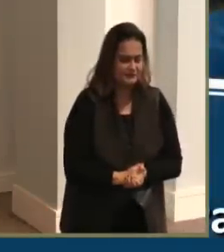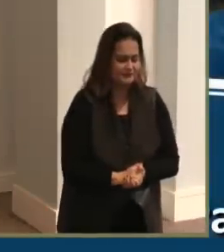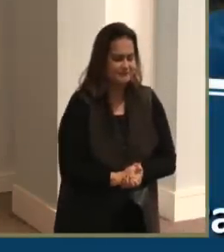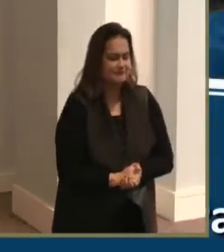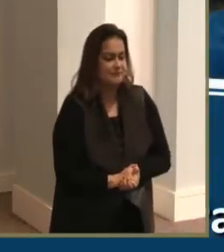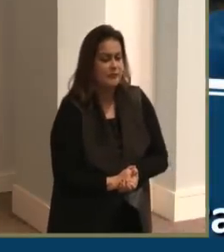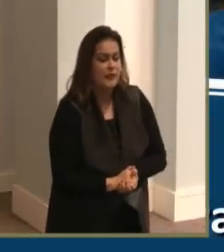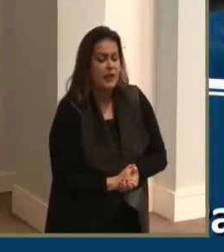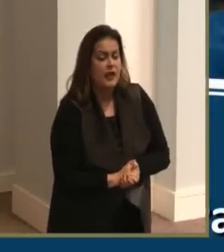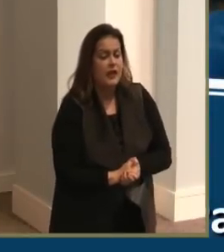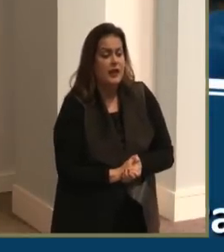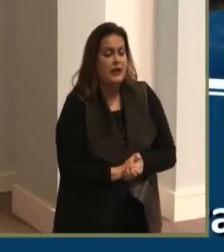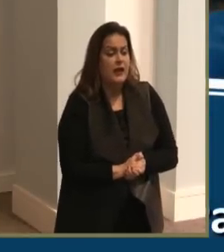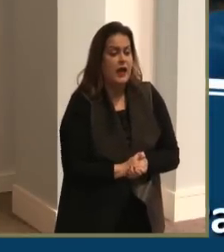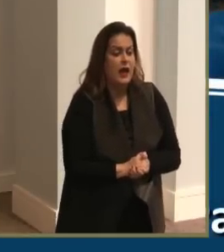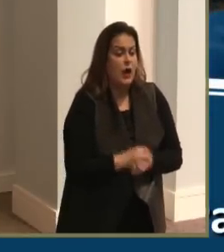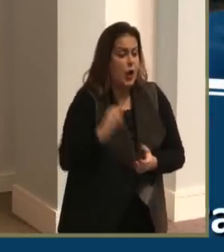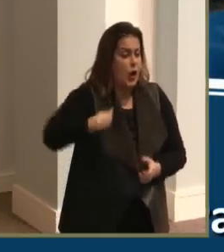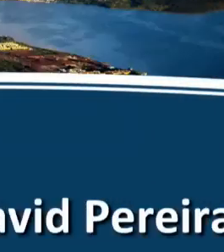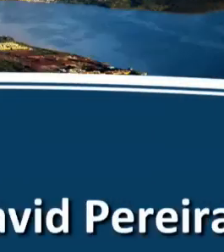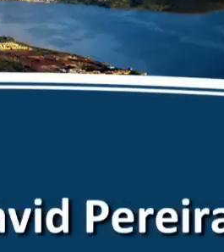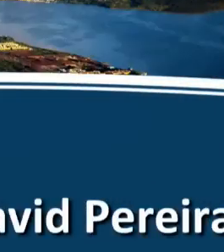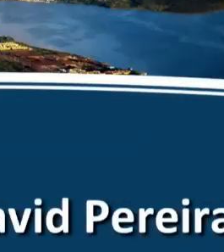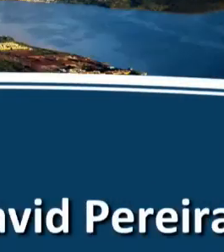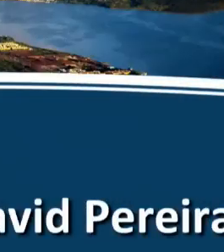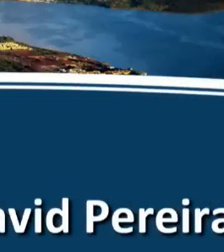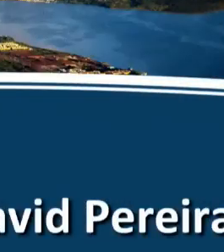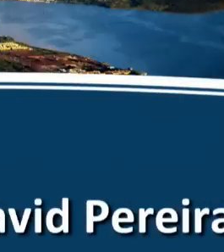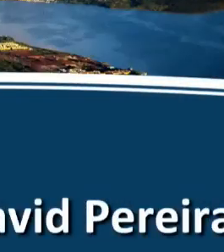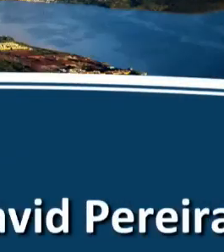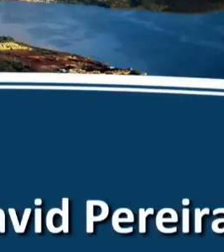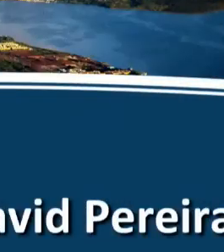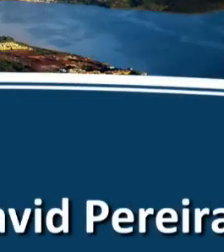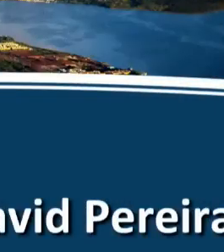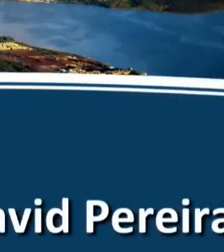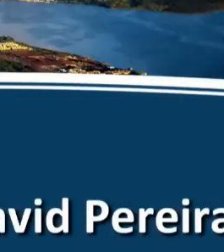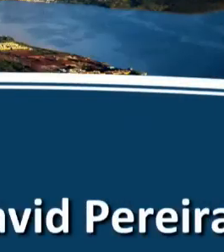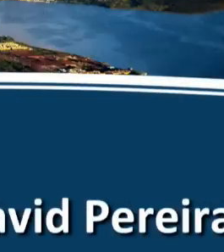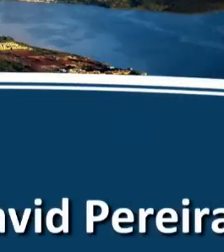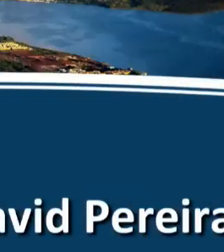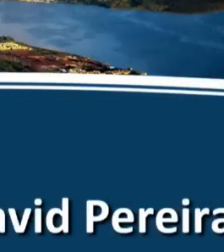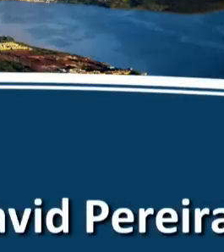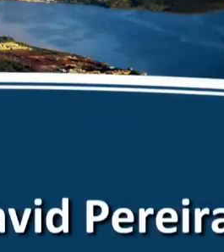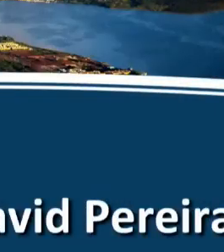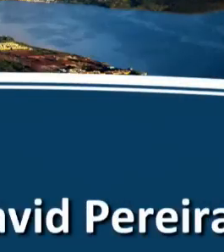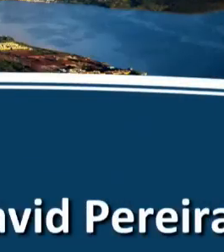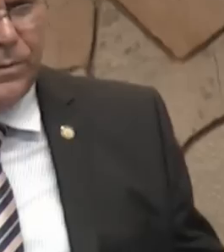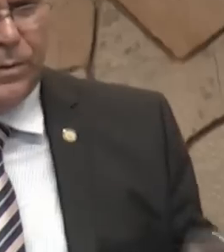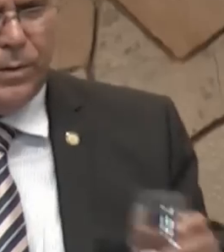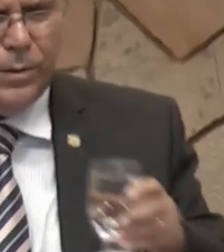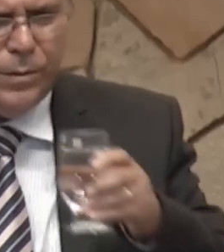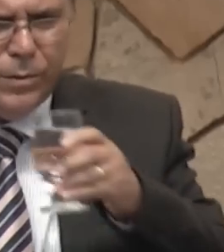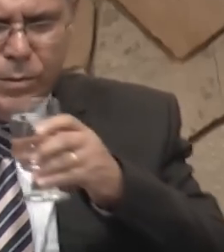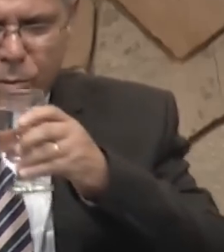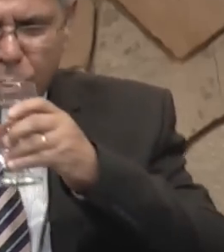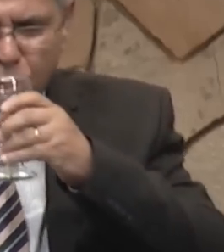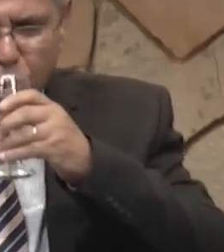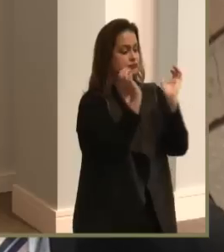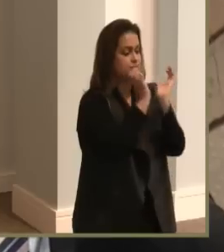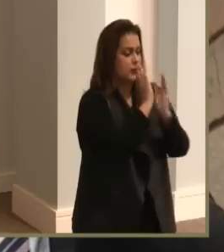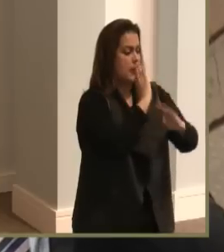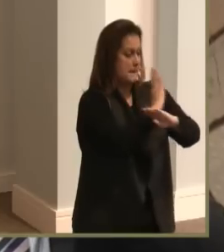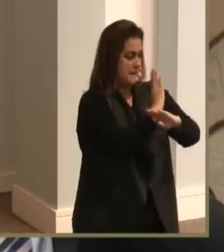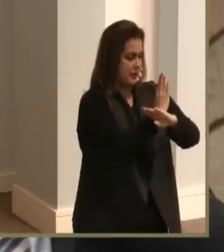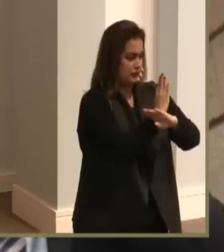Irmãos, a nossa missão começa aqui. E aproveitando o tema da nossa convenção local, da Convenção Batista do